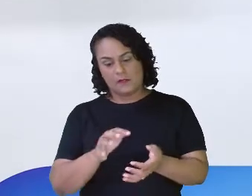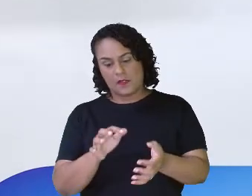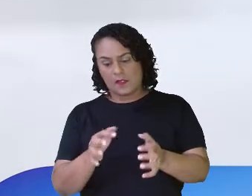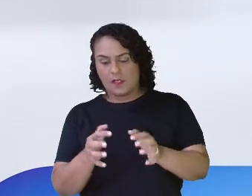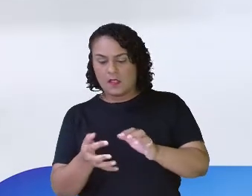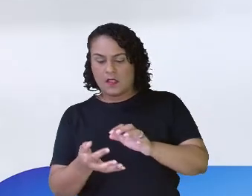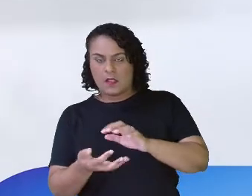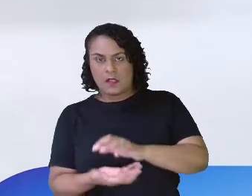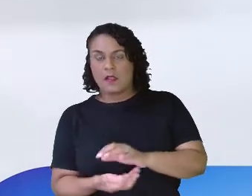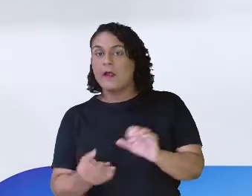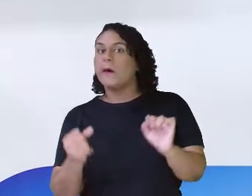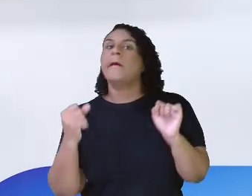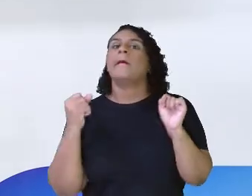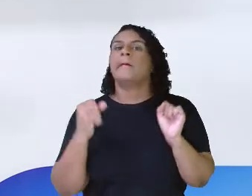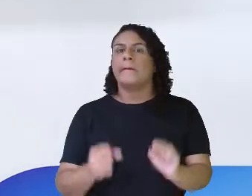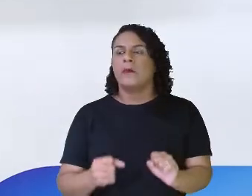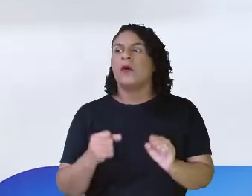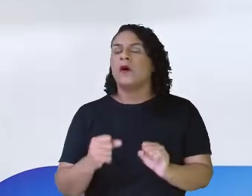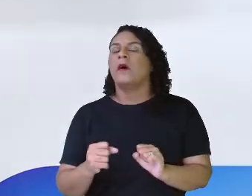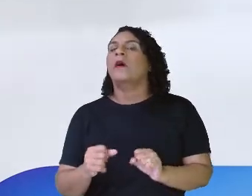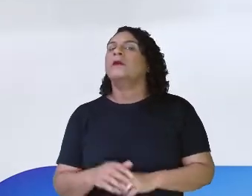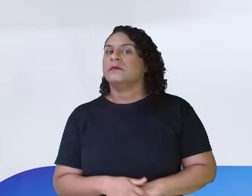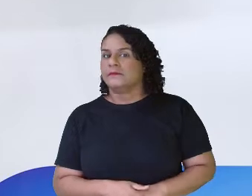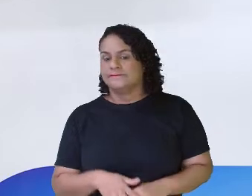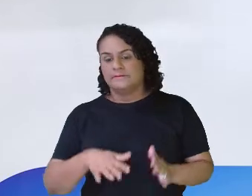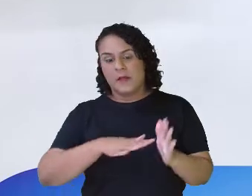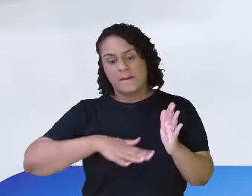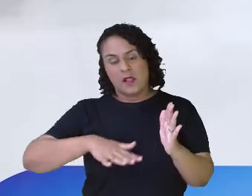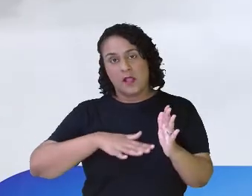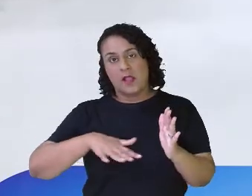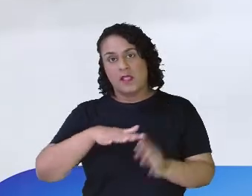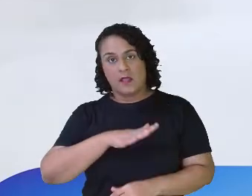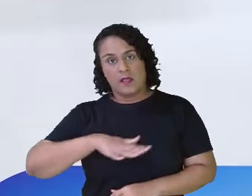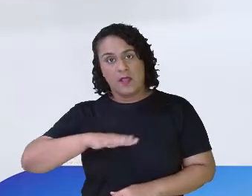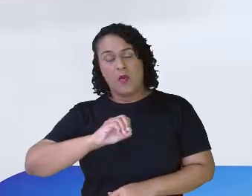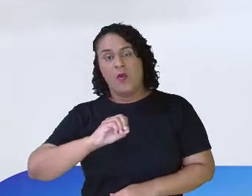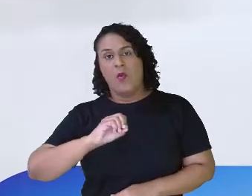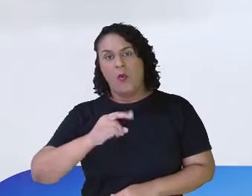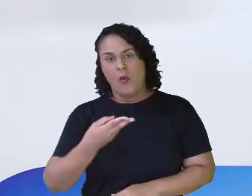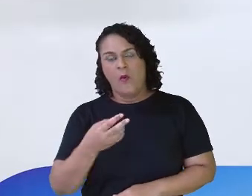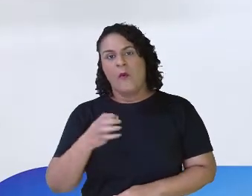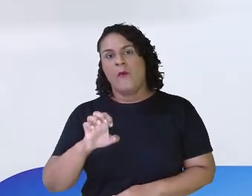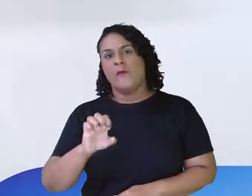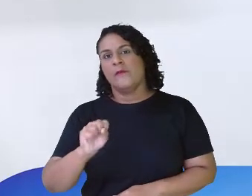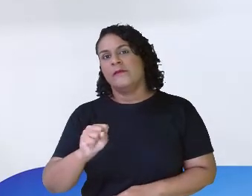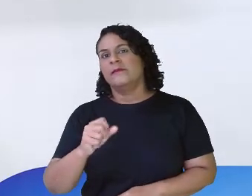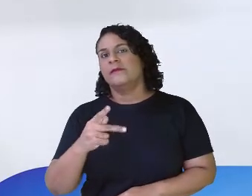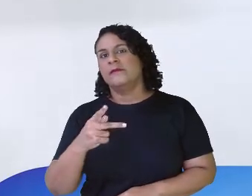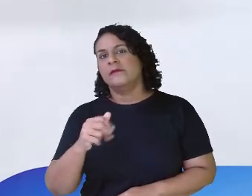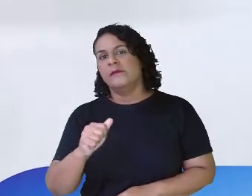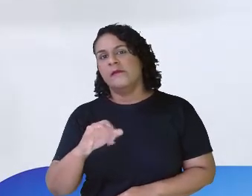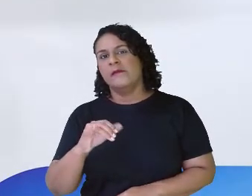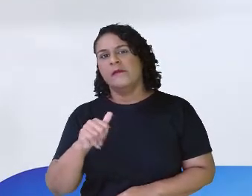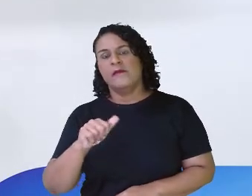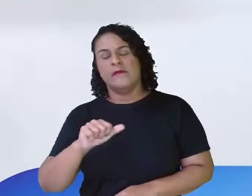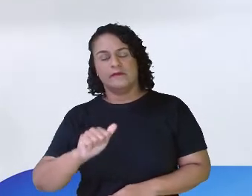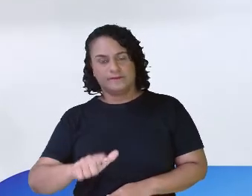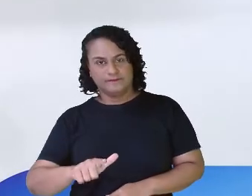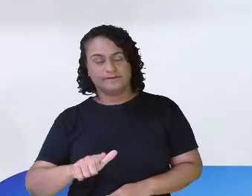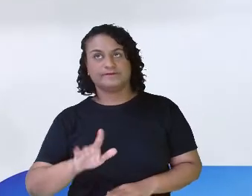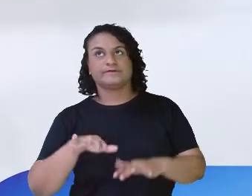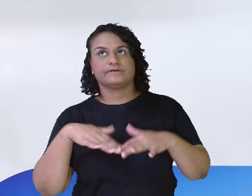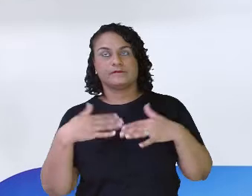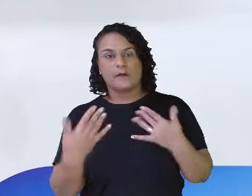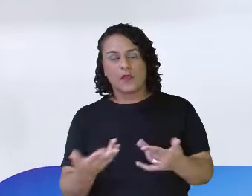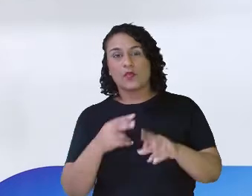a gente pode falar nelas de forma plana ou espacial. Repito, quando a gente fala de